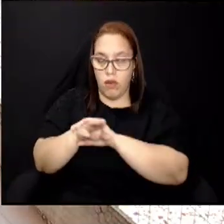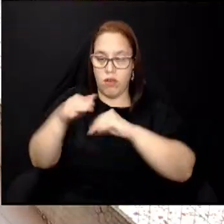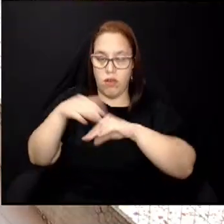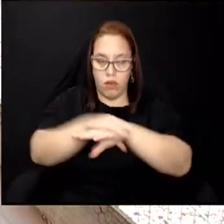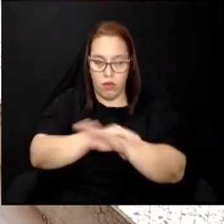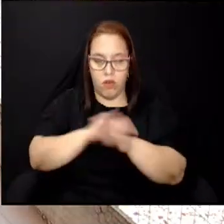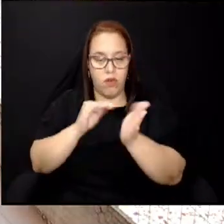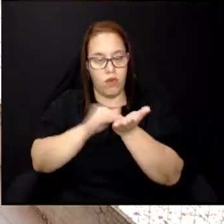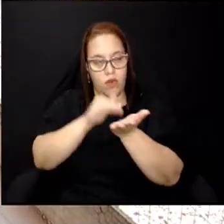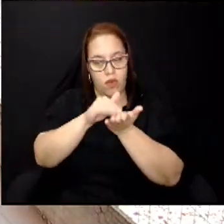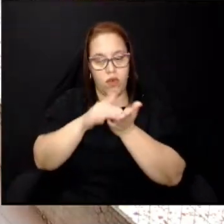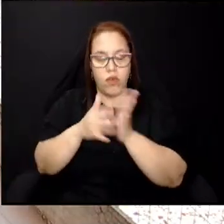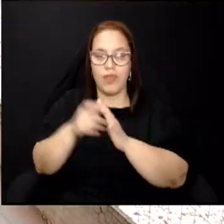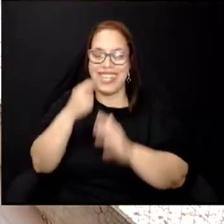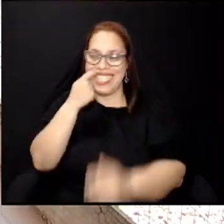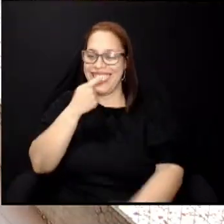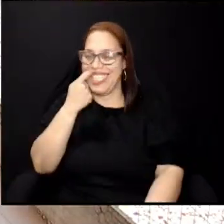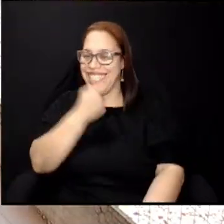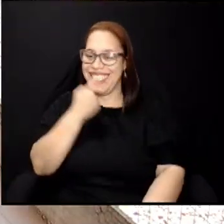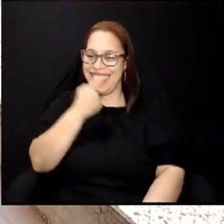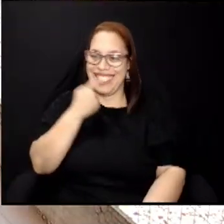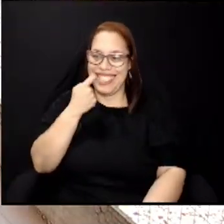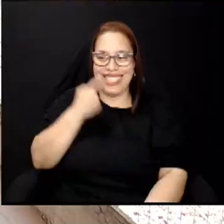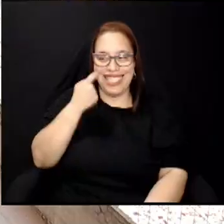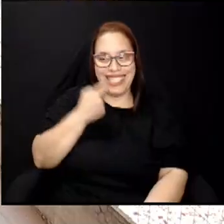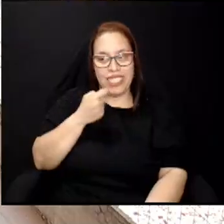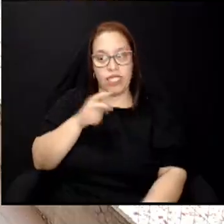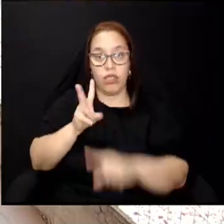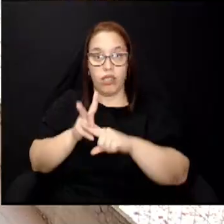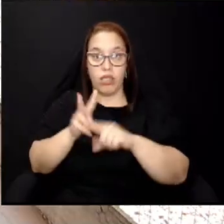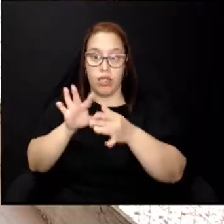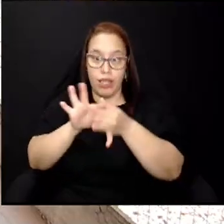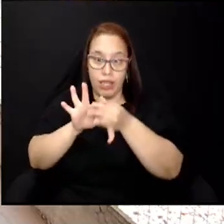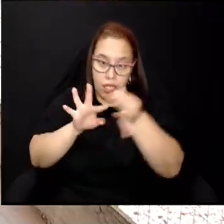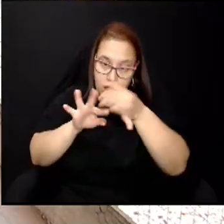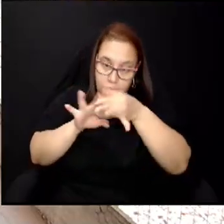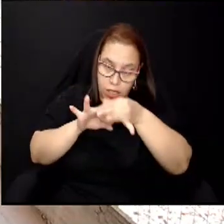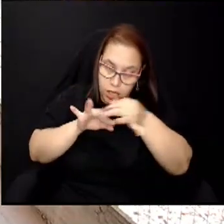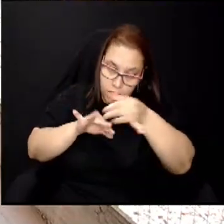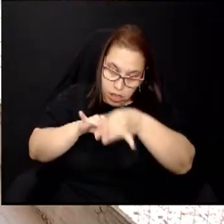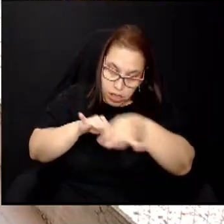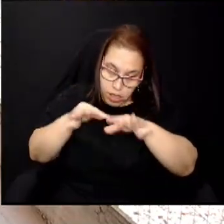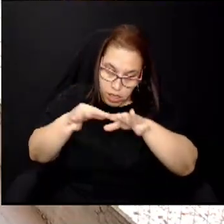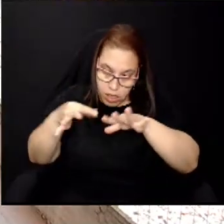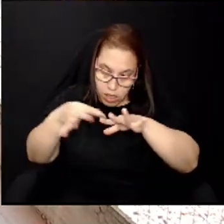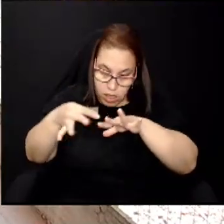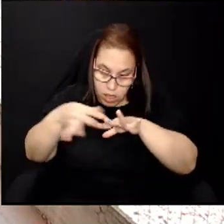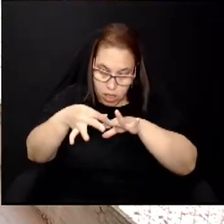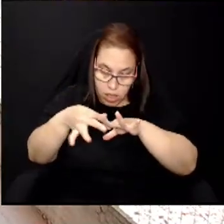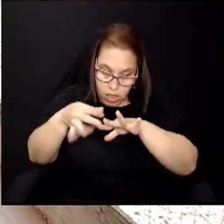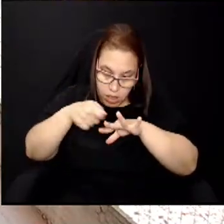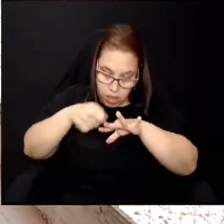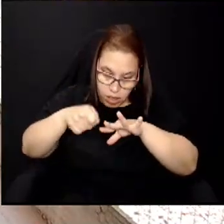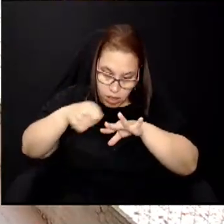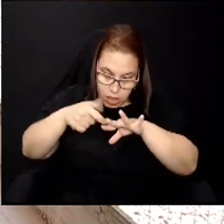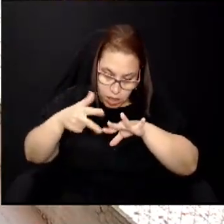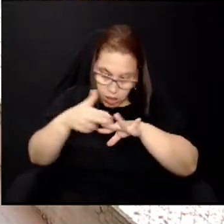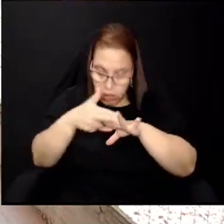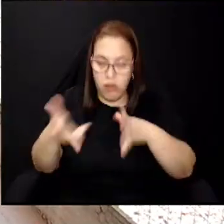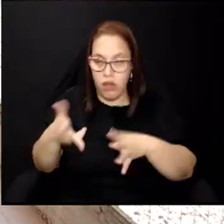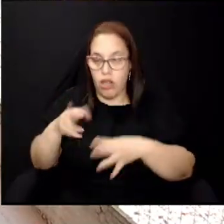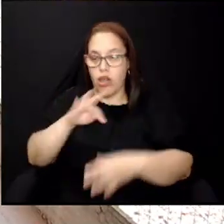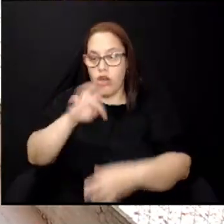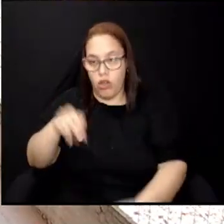de dentes, para cuidar das garras. Então a gente consegue também trabalhar dessa forma. A zootecnia também tem essa expertise